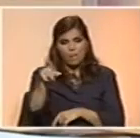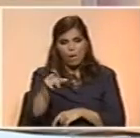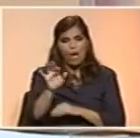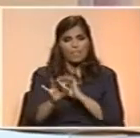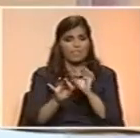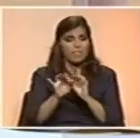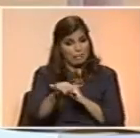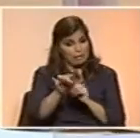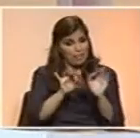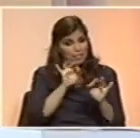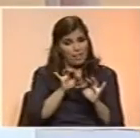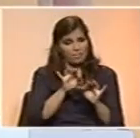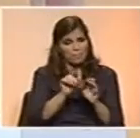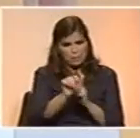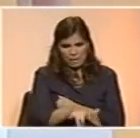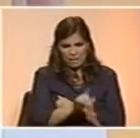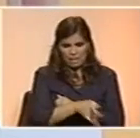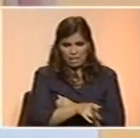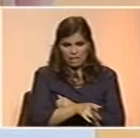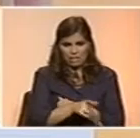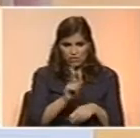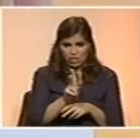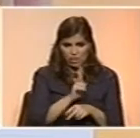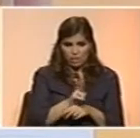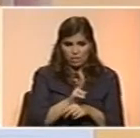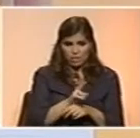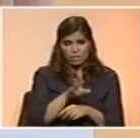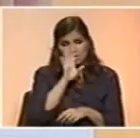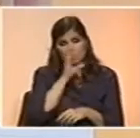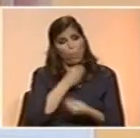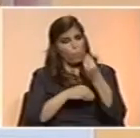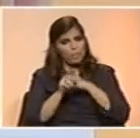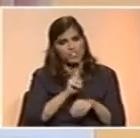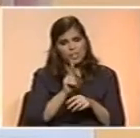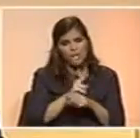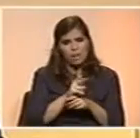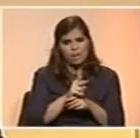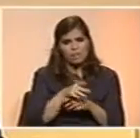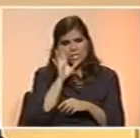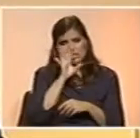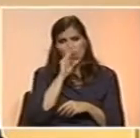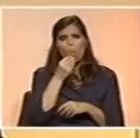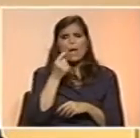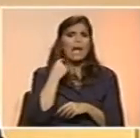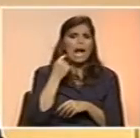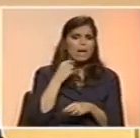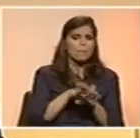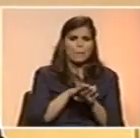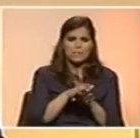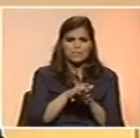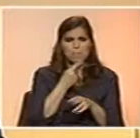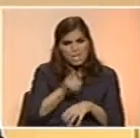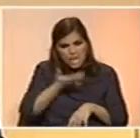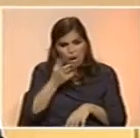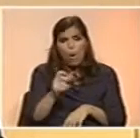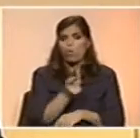regra, mais económica do que a dieta normal, com carne e peixe, que muitas pessoas fazem, ou não?